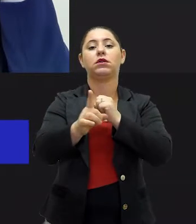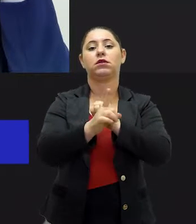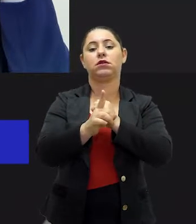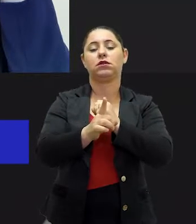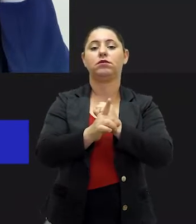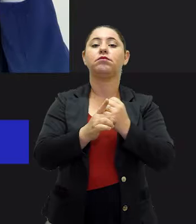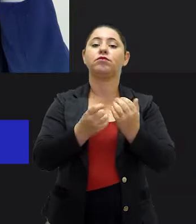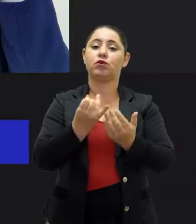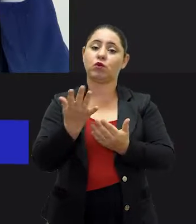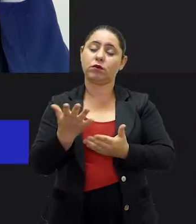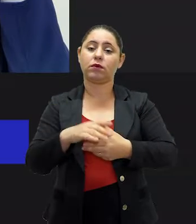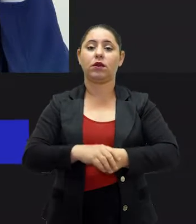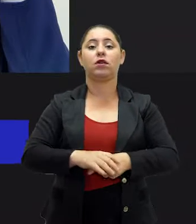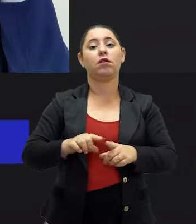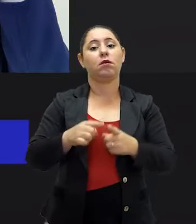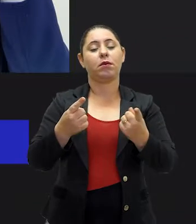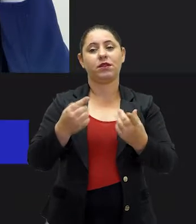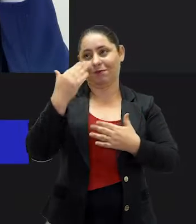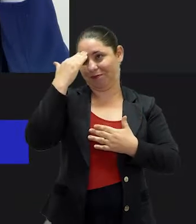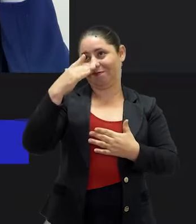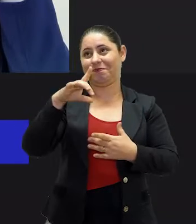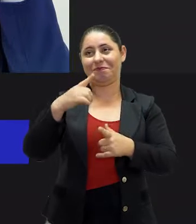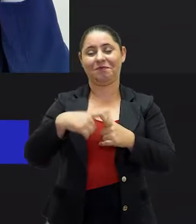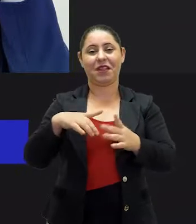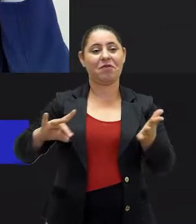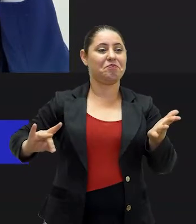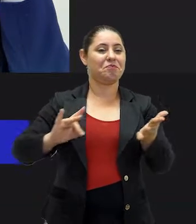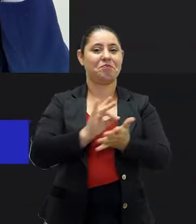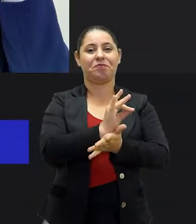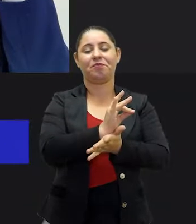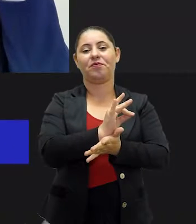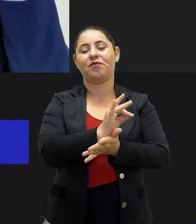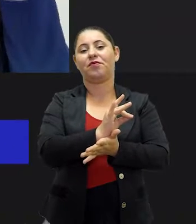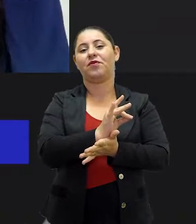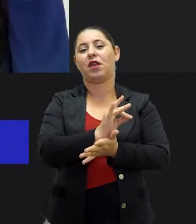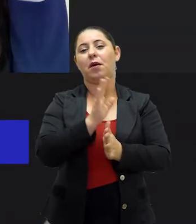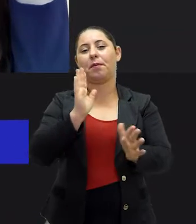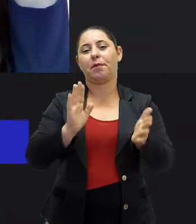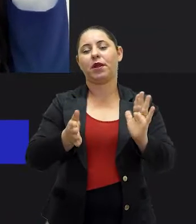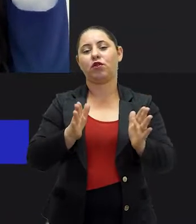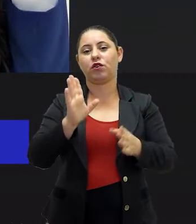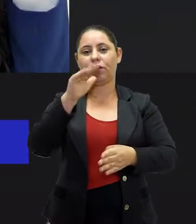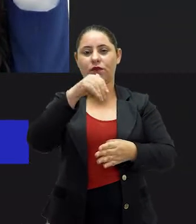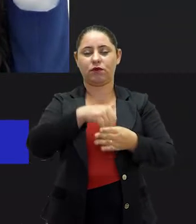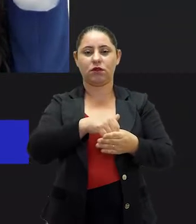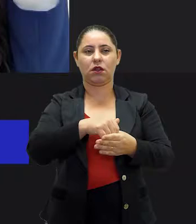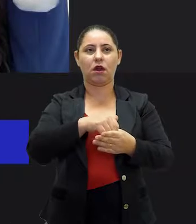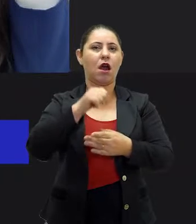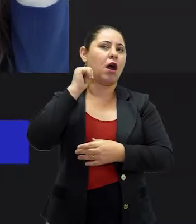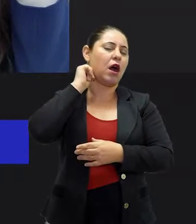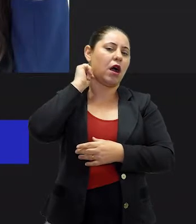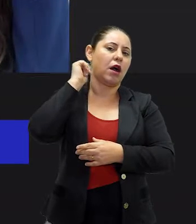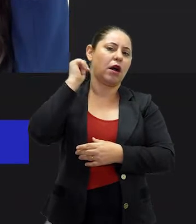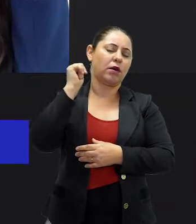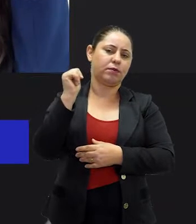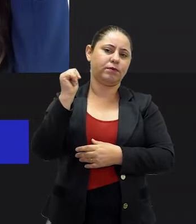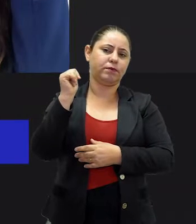atender essa demanda. Mas, graças a Deus, foi sancionado. Naquele período que nós votamos, que foi em